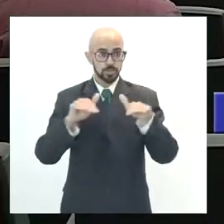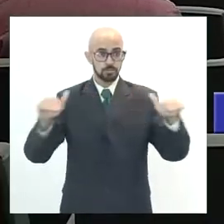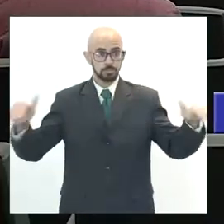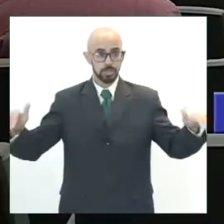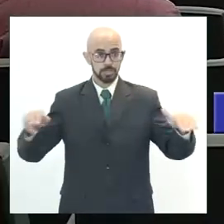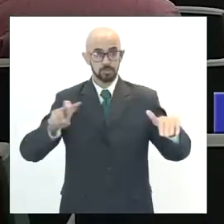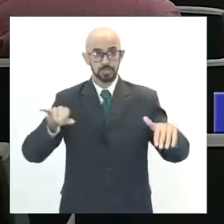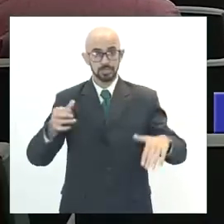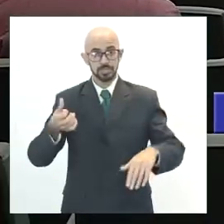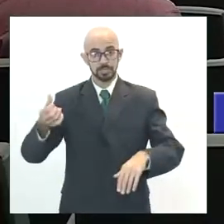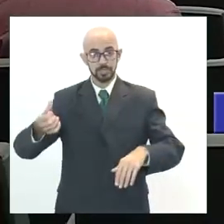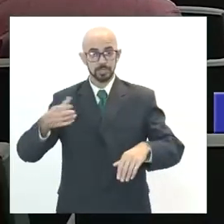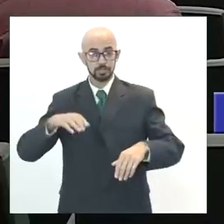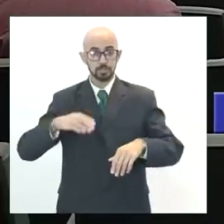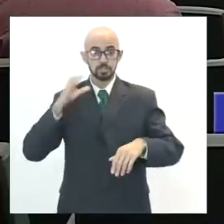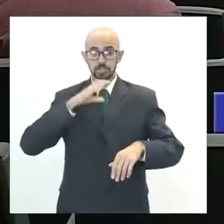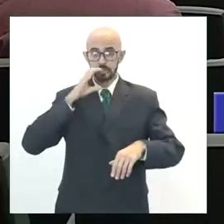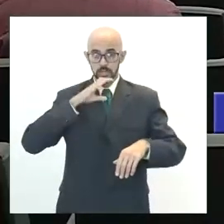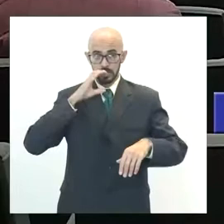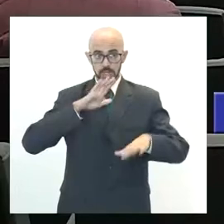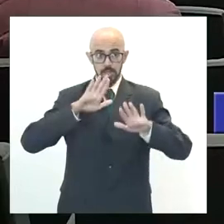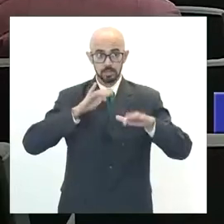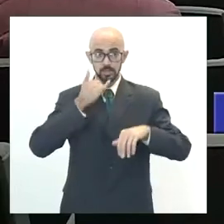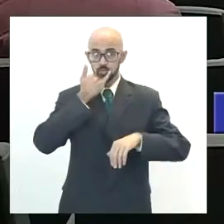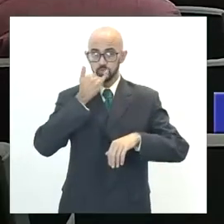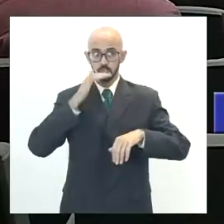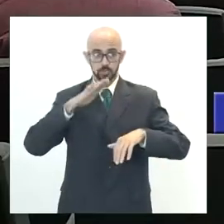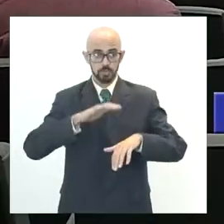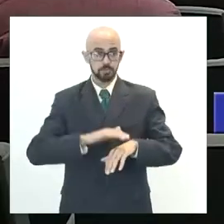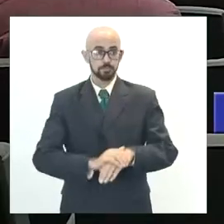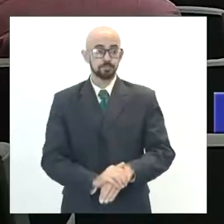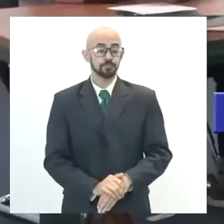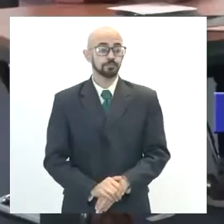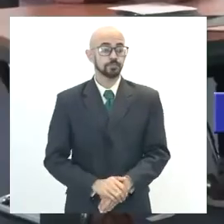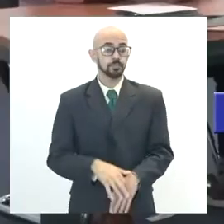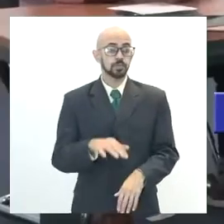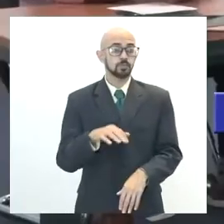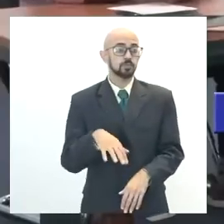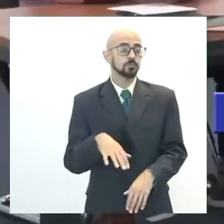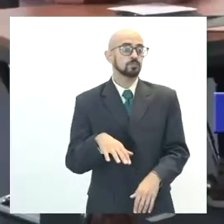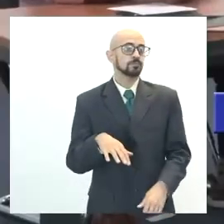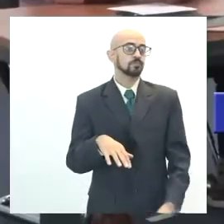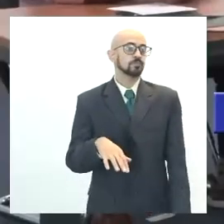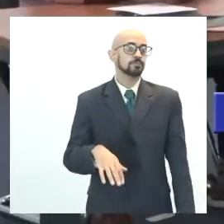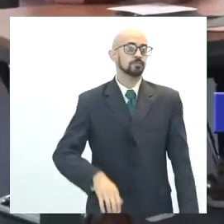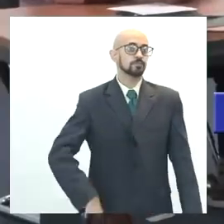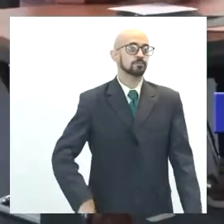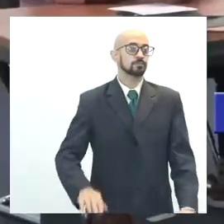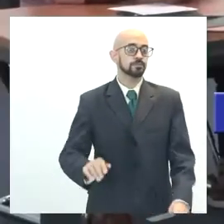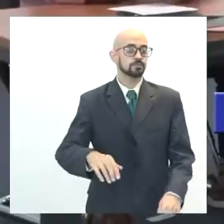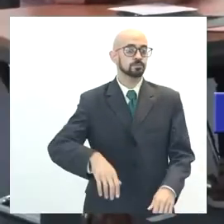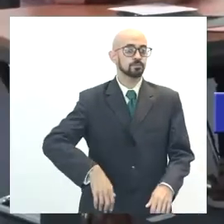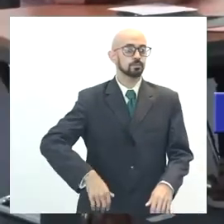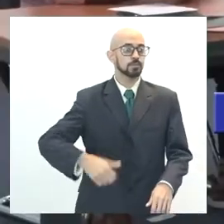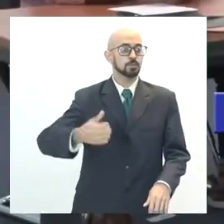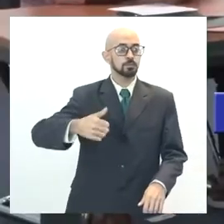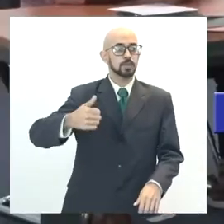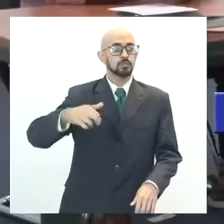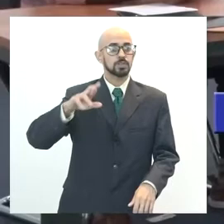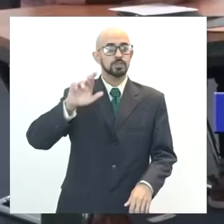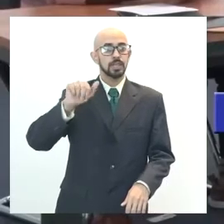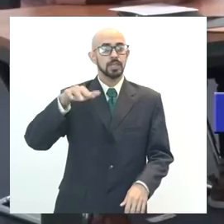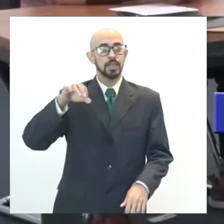6 para gente acelerar Mas peço desculpas nós vamos lá então Fernanda Lima não é Primeiro vai ter a Renata